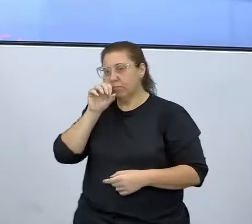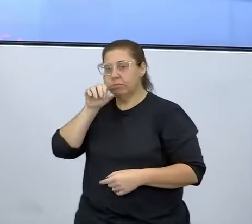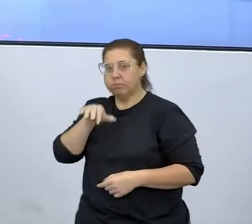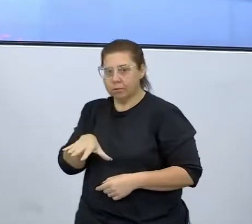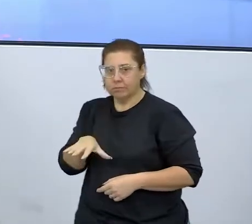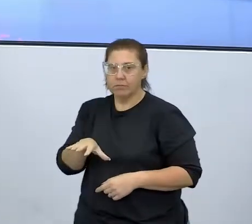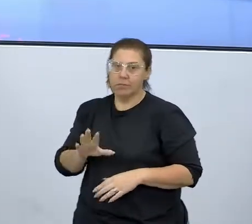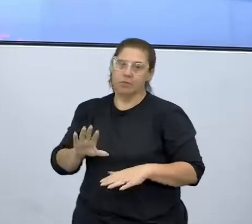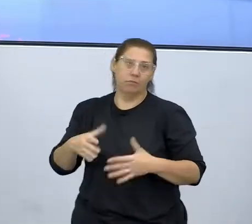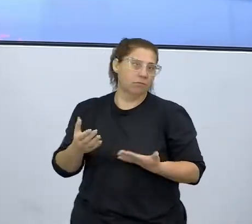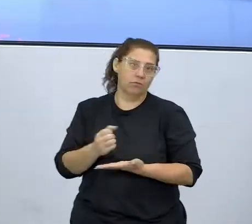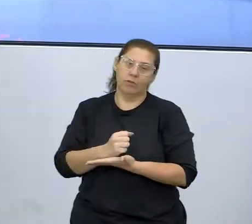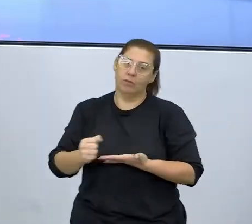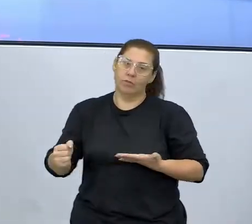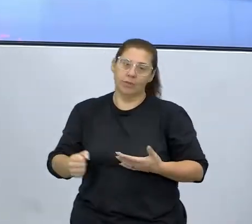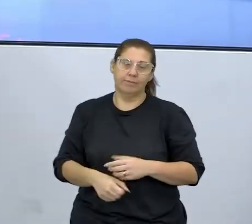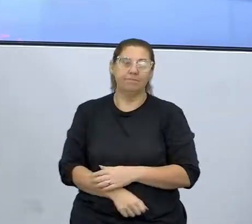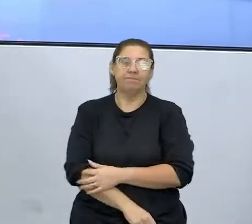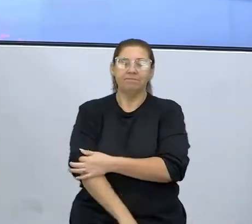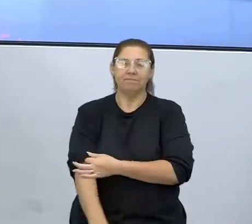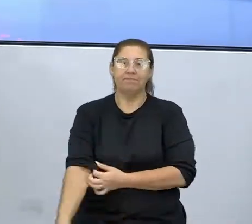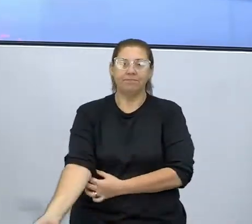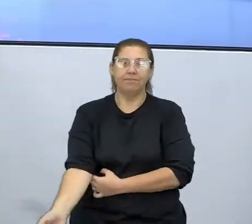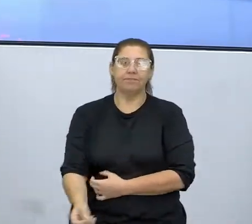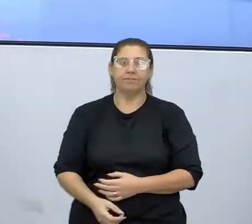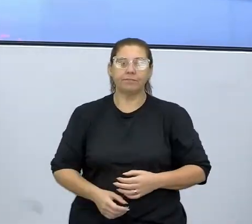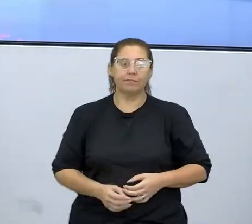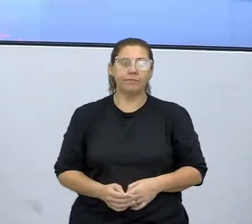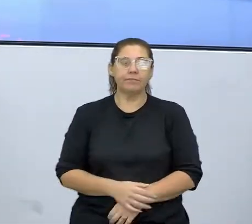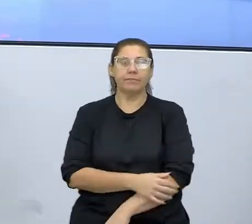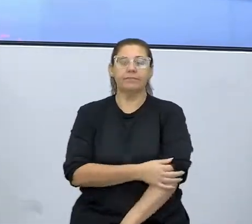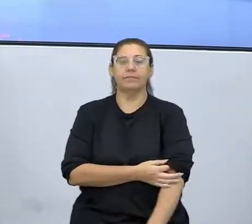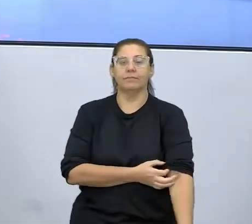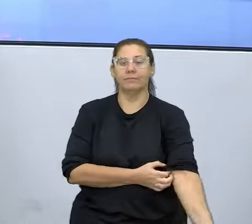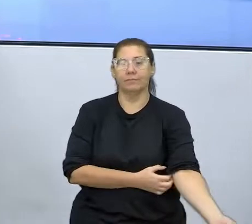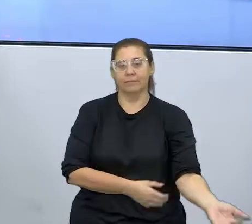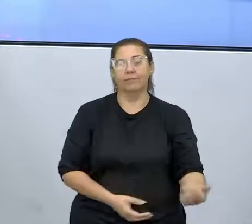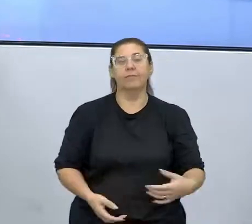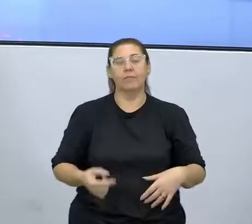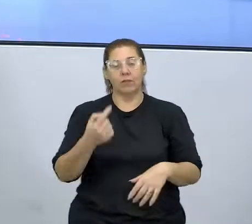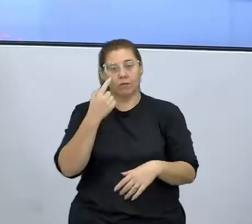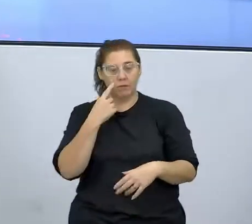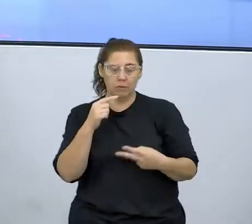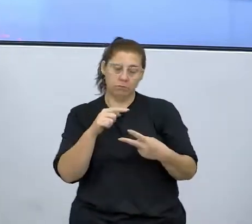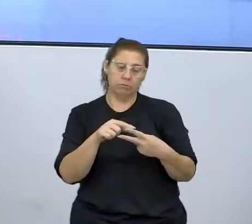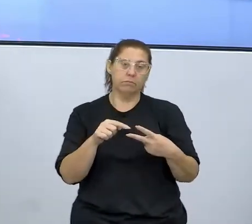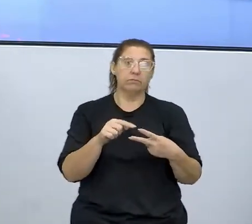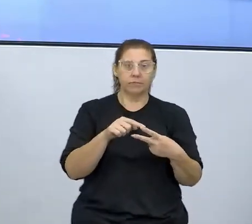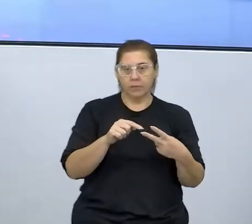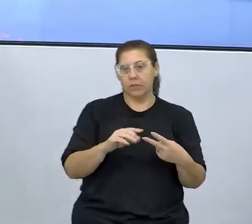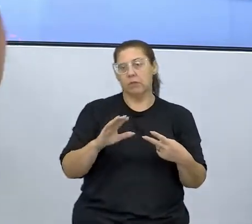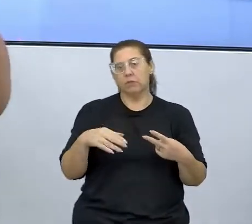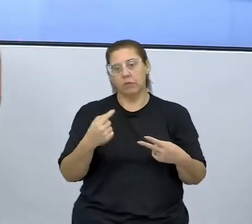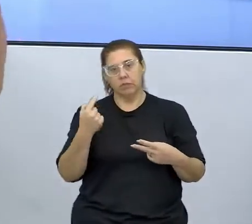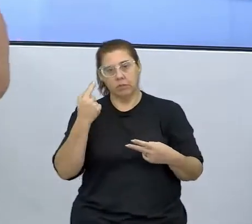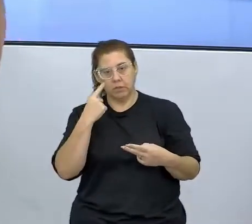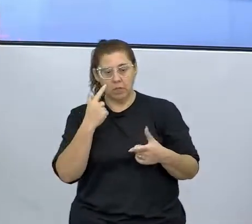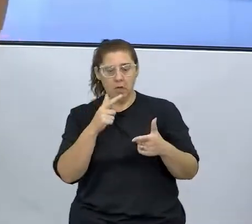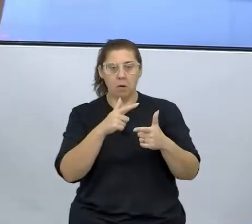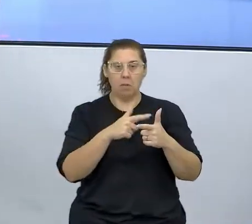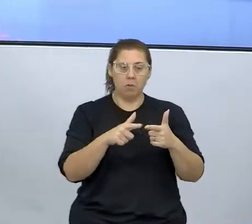já iria ser jogado fora de qualquer jeito, né? Então a gente viu esses dois pontos, né, de quando a gente fala sobre